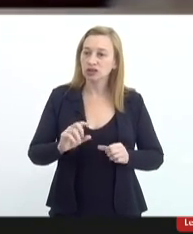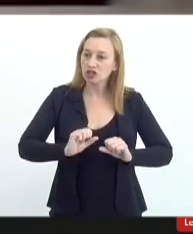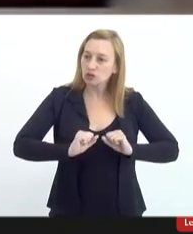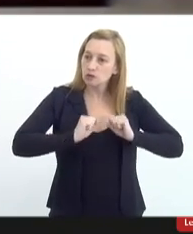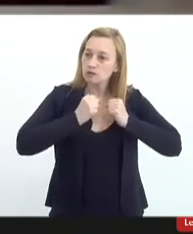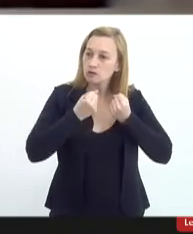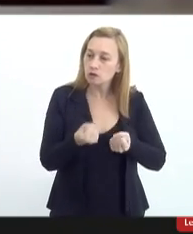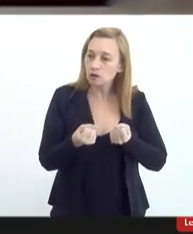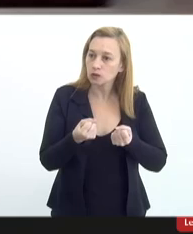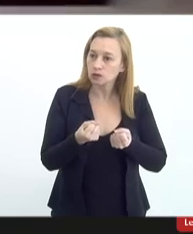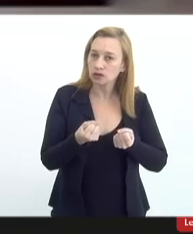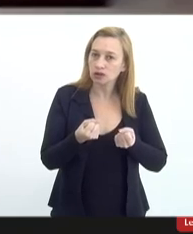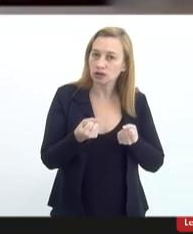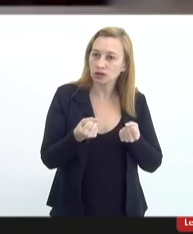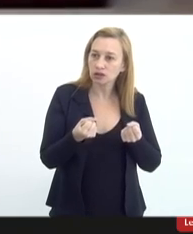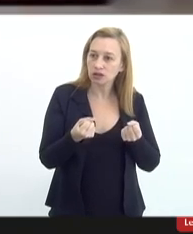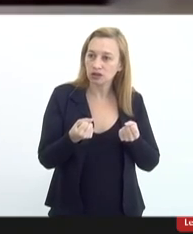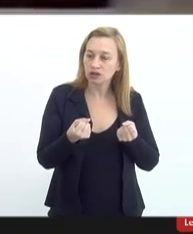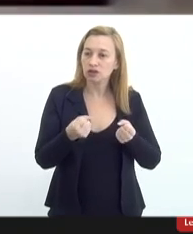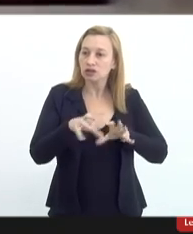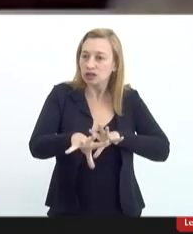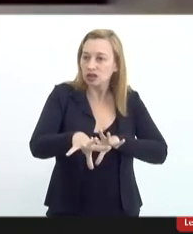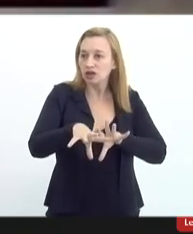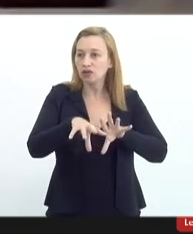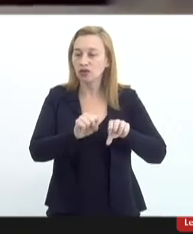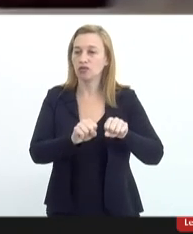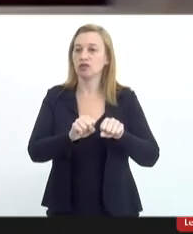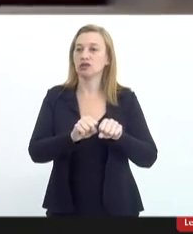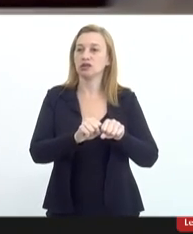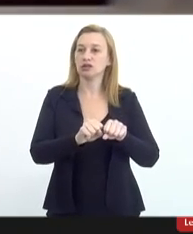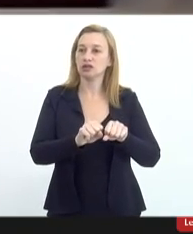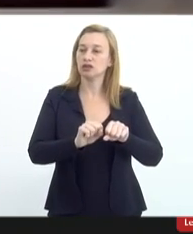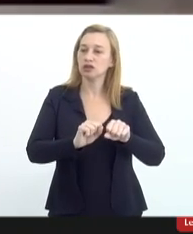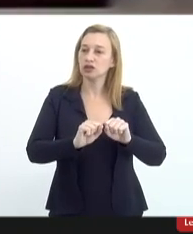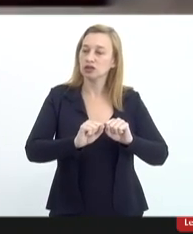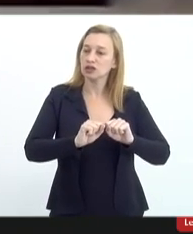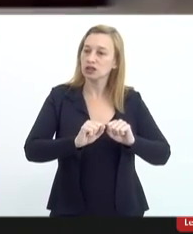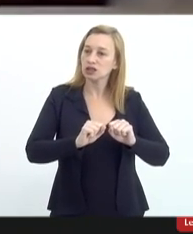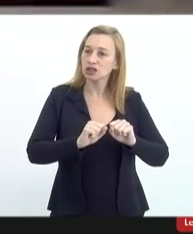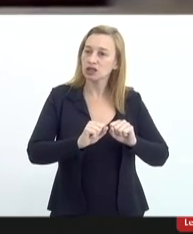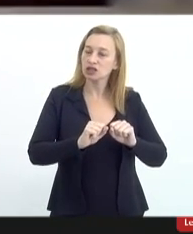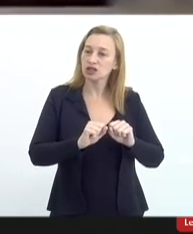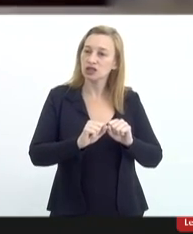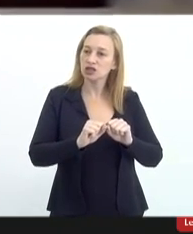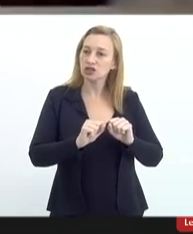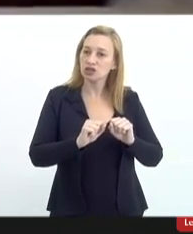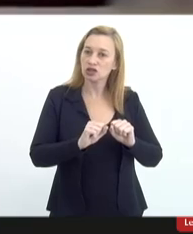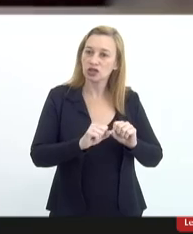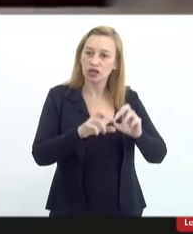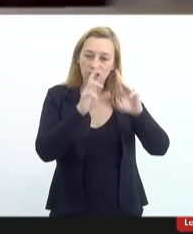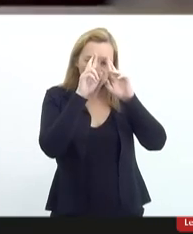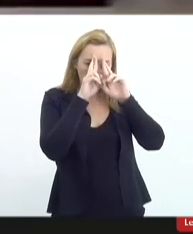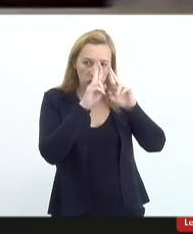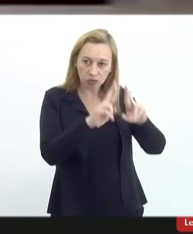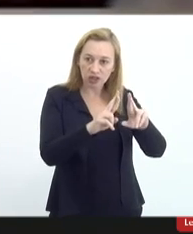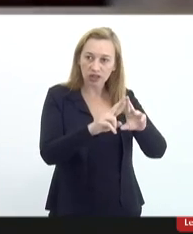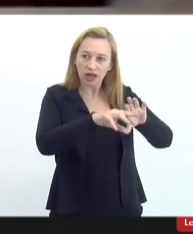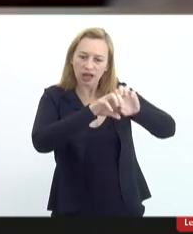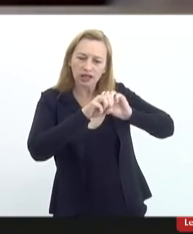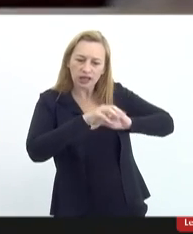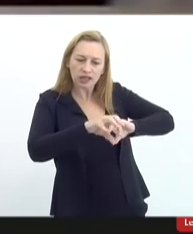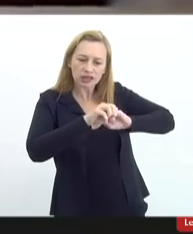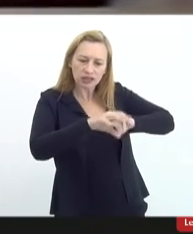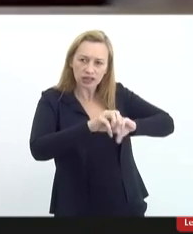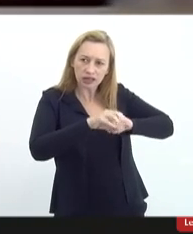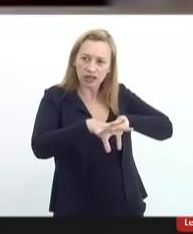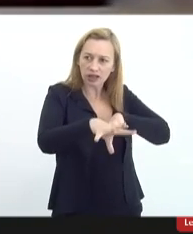reforçada na formação, seja incutida, proposta, ensinada na